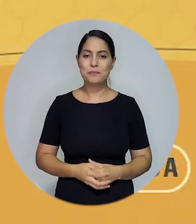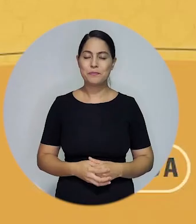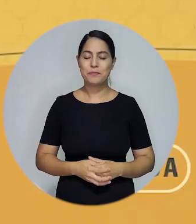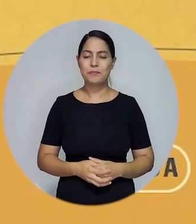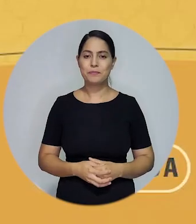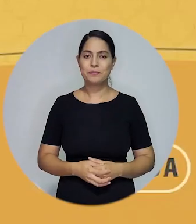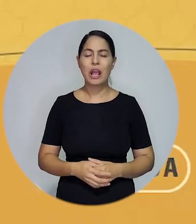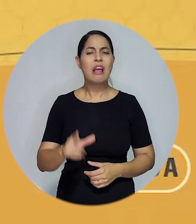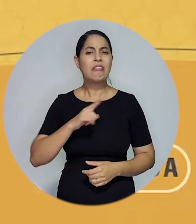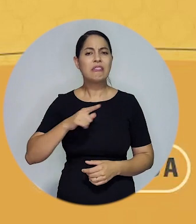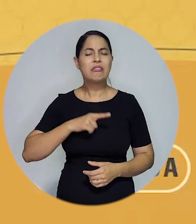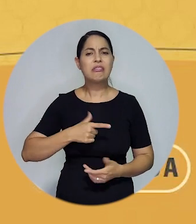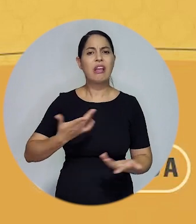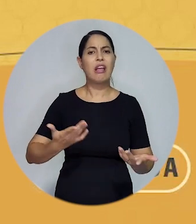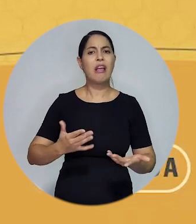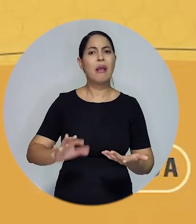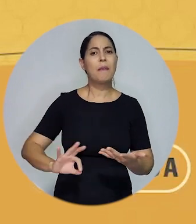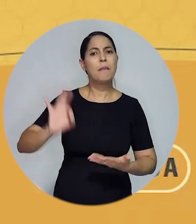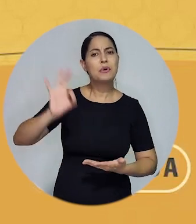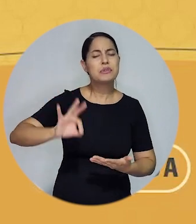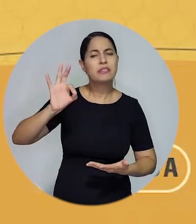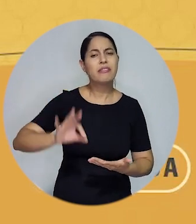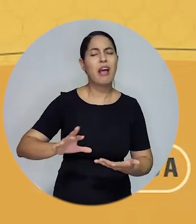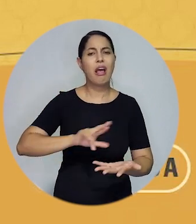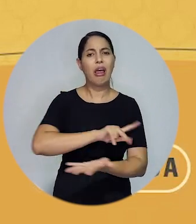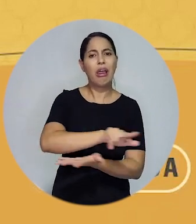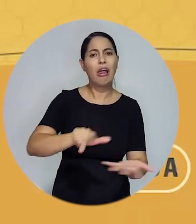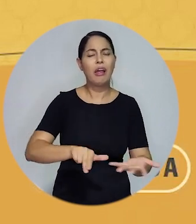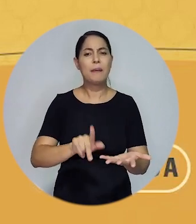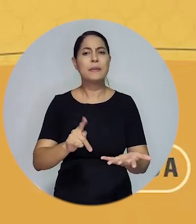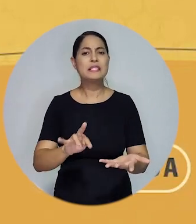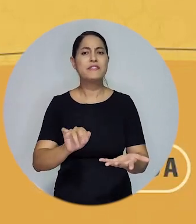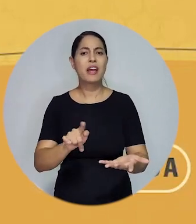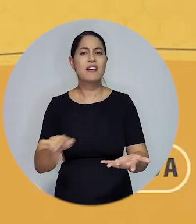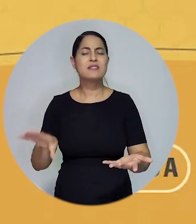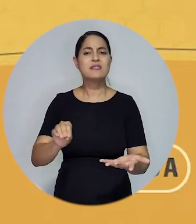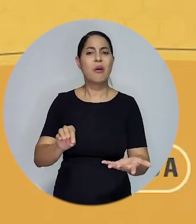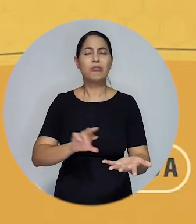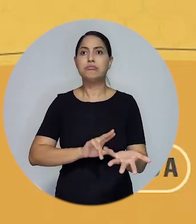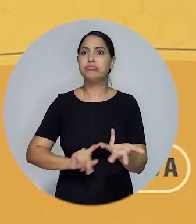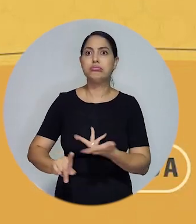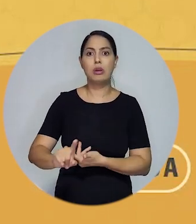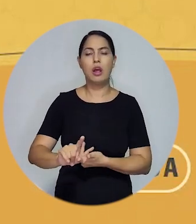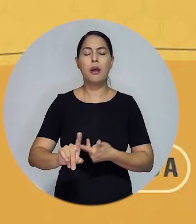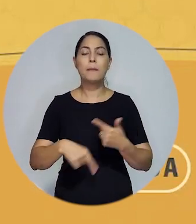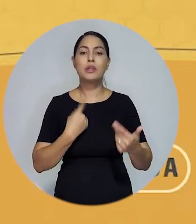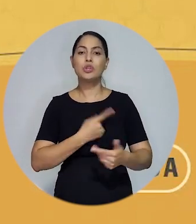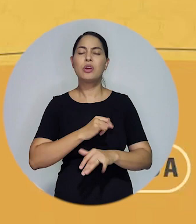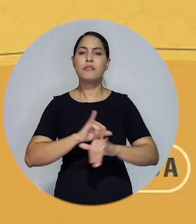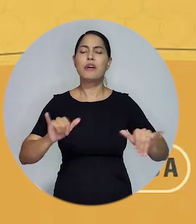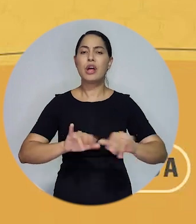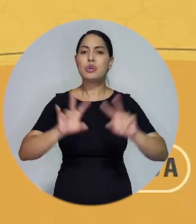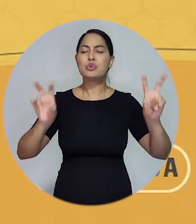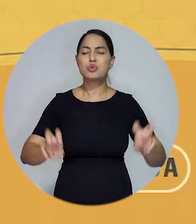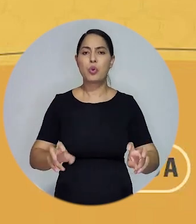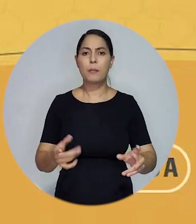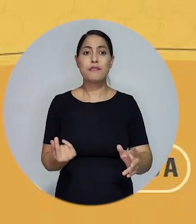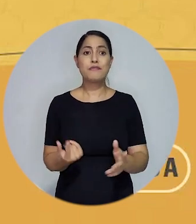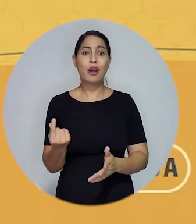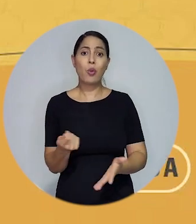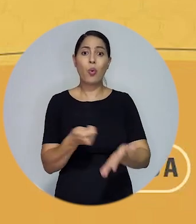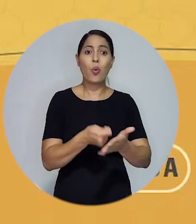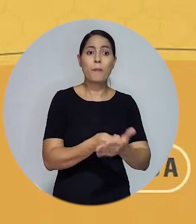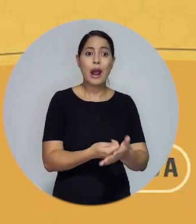Nacional. A questão da precificação ela é uma dor de vários escritórios, prestadores de serviço em geral, né, quando você trata de um assunto que é intangível.